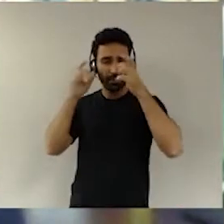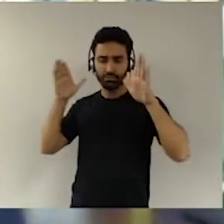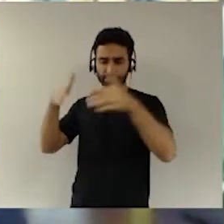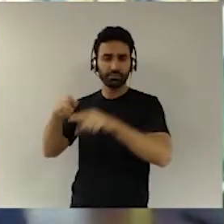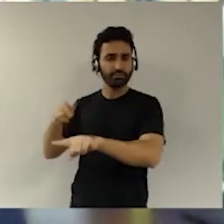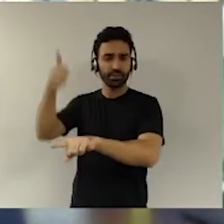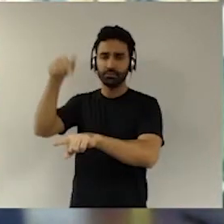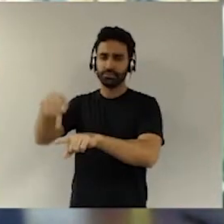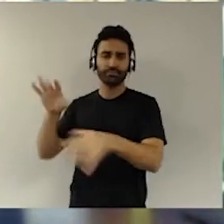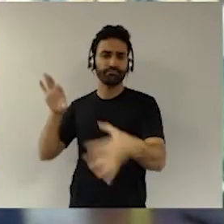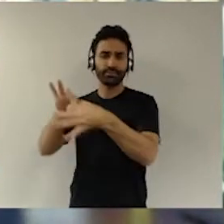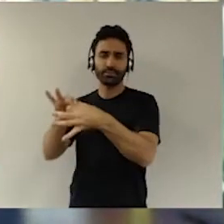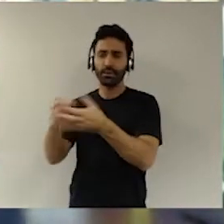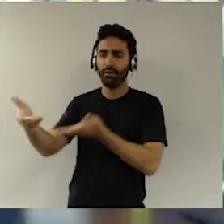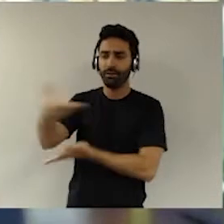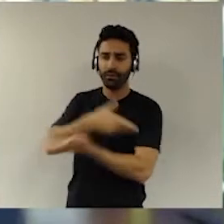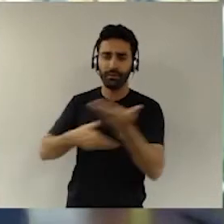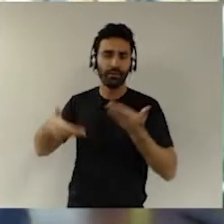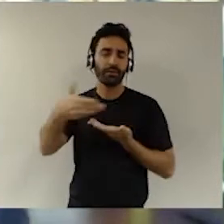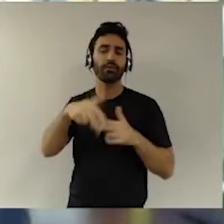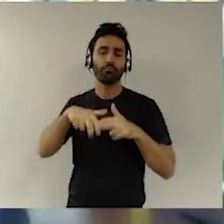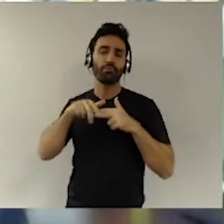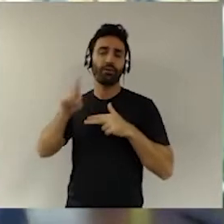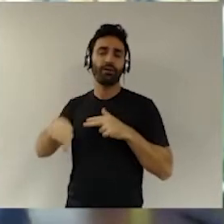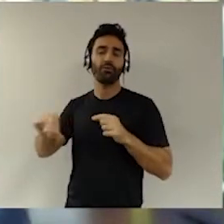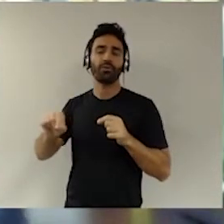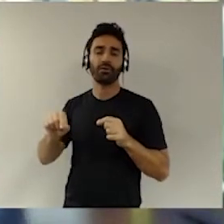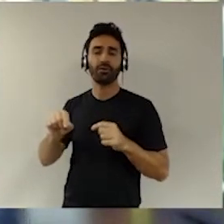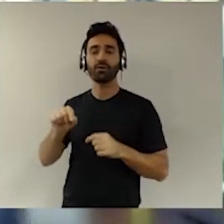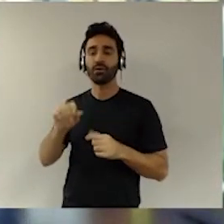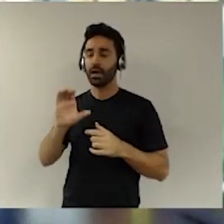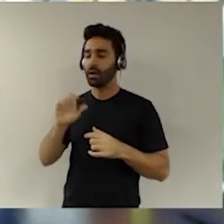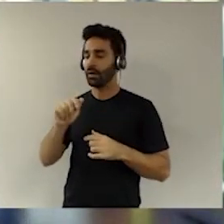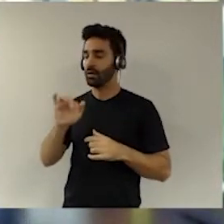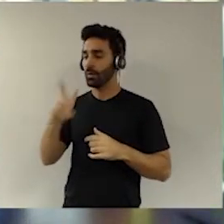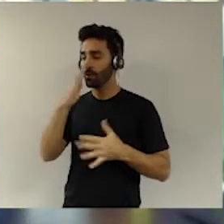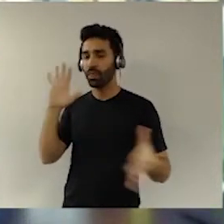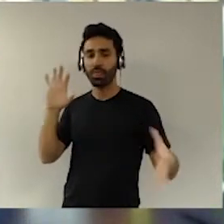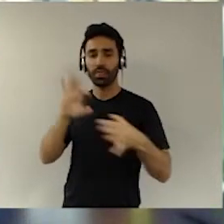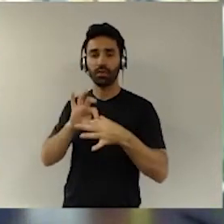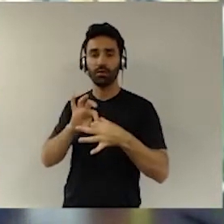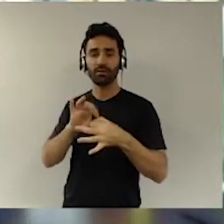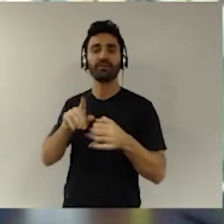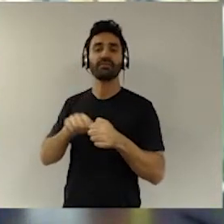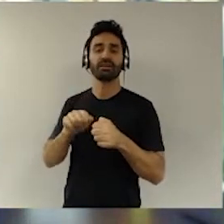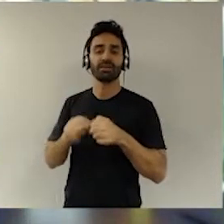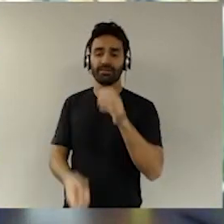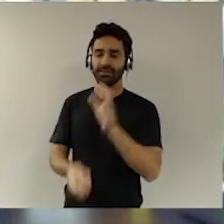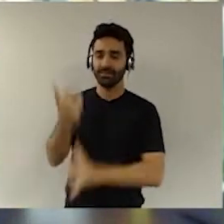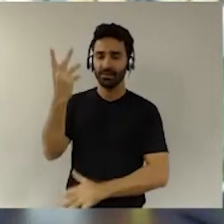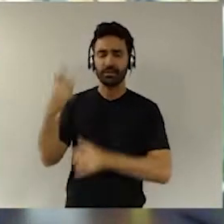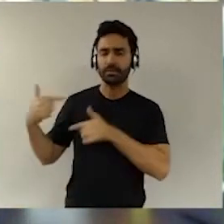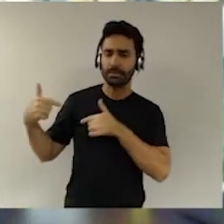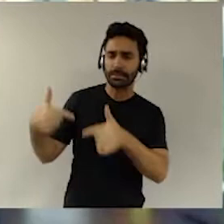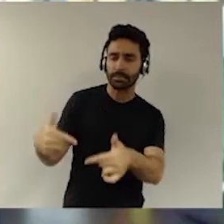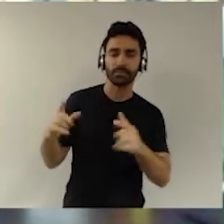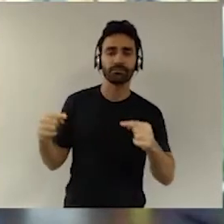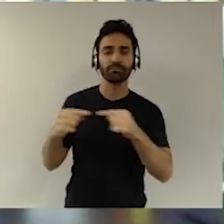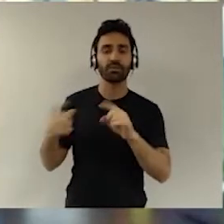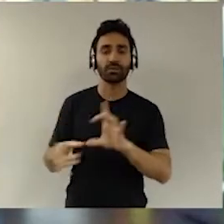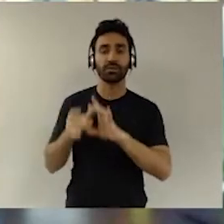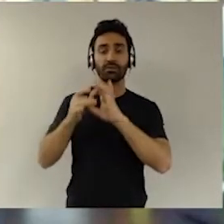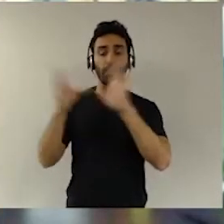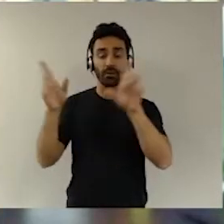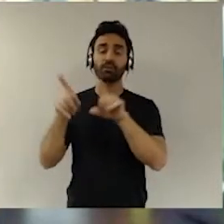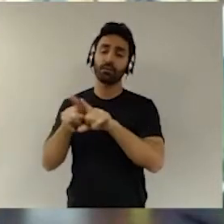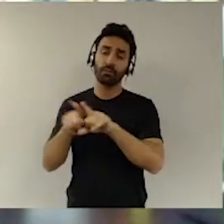esse canal. A ordem é um canal efetivamente de estabelecer as lutas democráticas, mas também